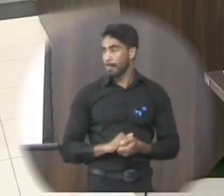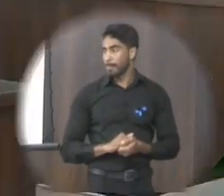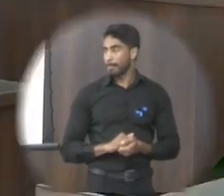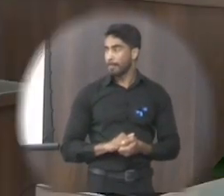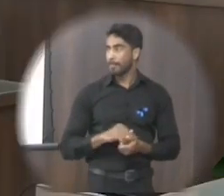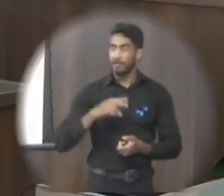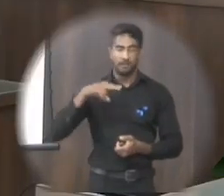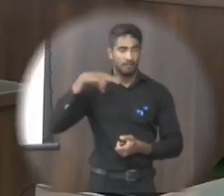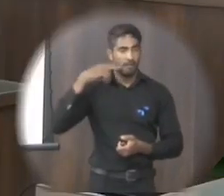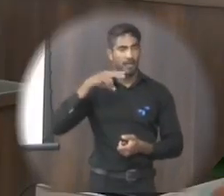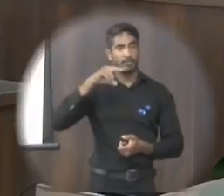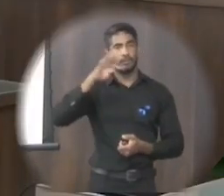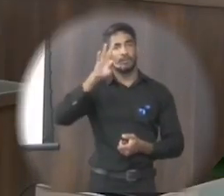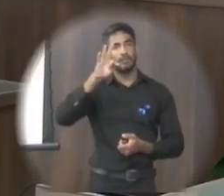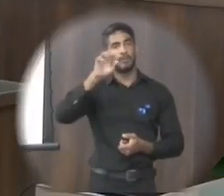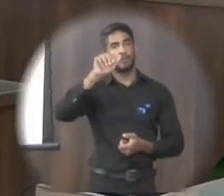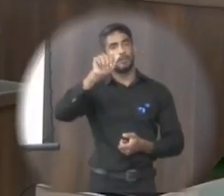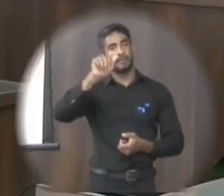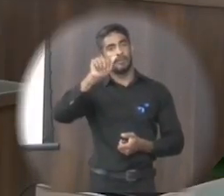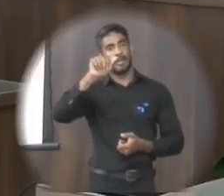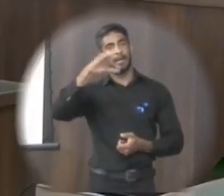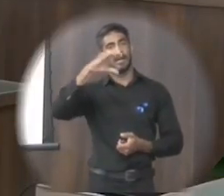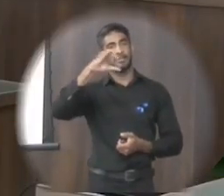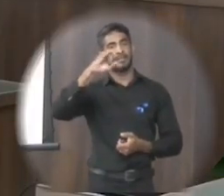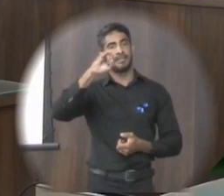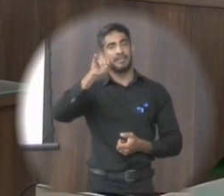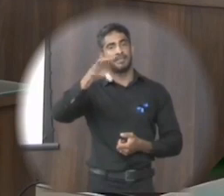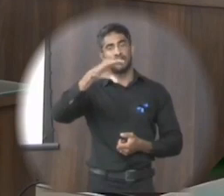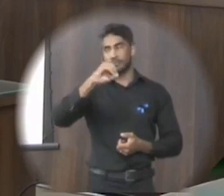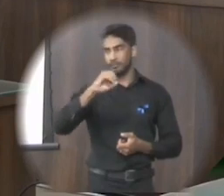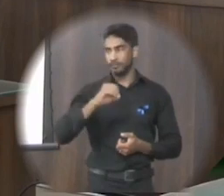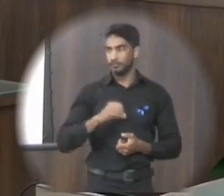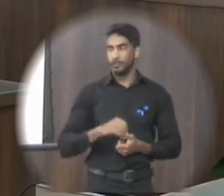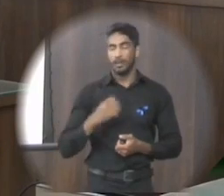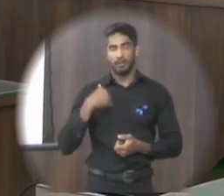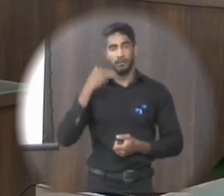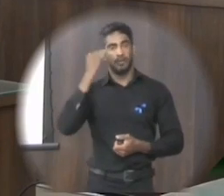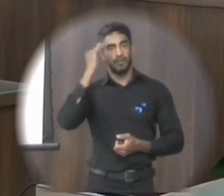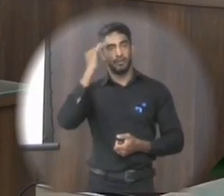Vereador Tarcísio. Se esteve presente, pode complementar minha fala. Foi o que eu entendi.